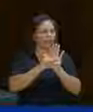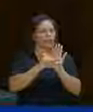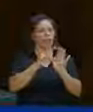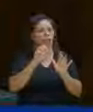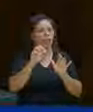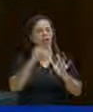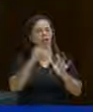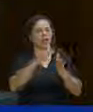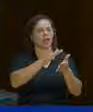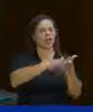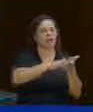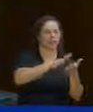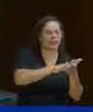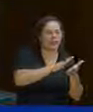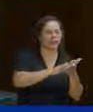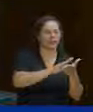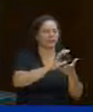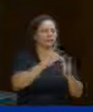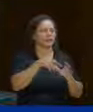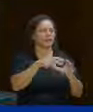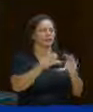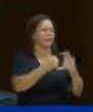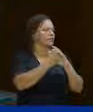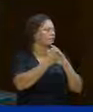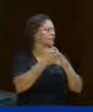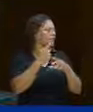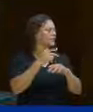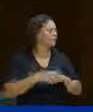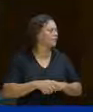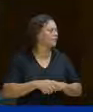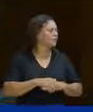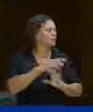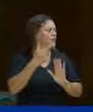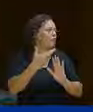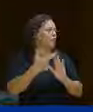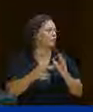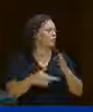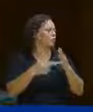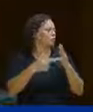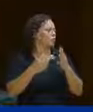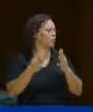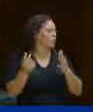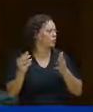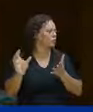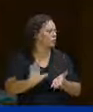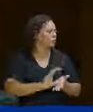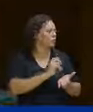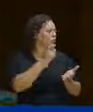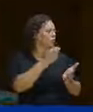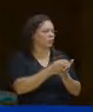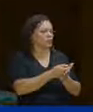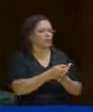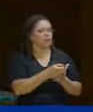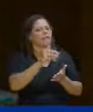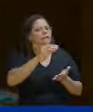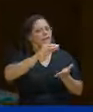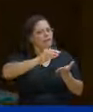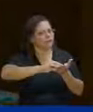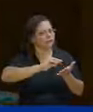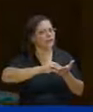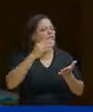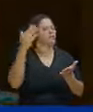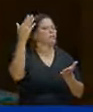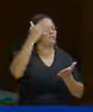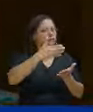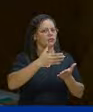realização de gastos das agremiações partidárias com recursos públicos. A falta de comprovação da despesa